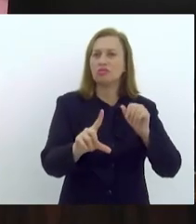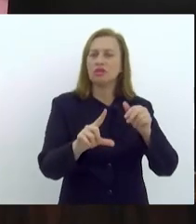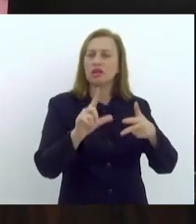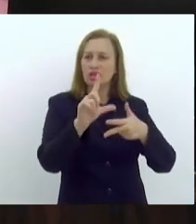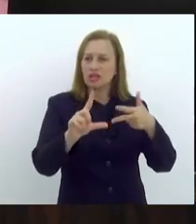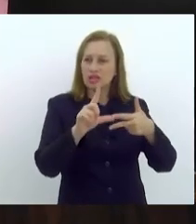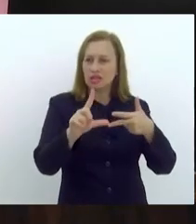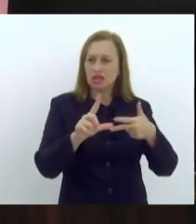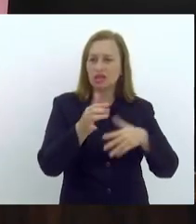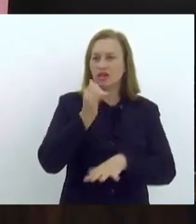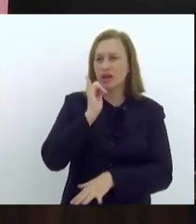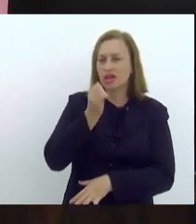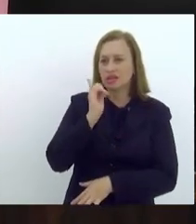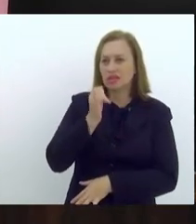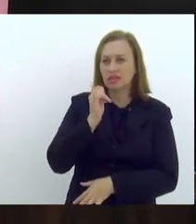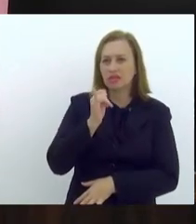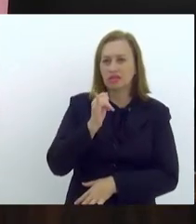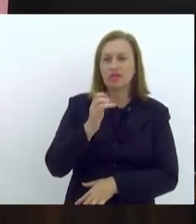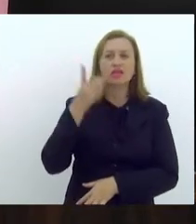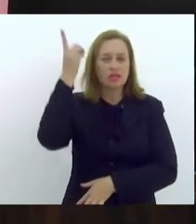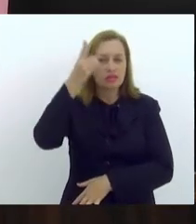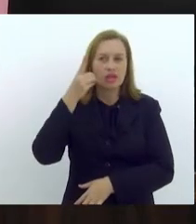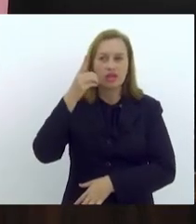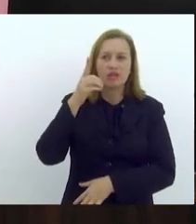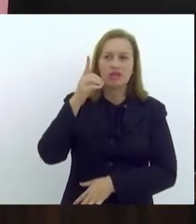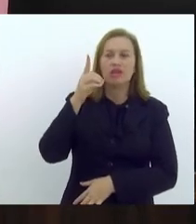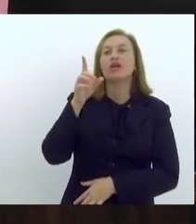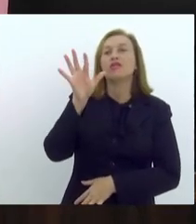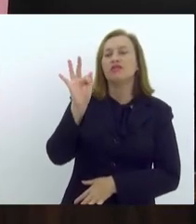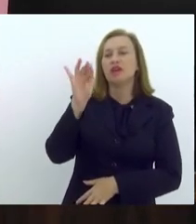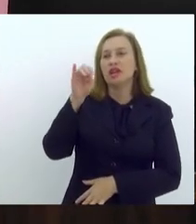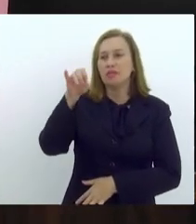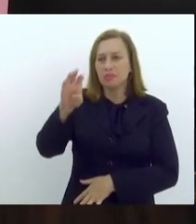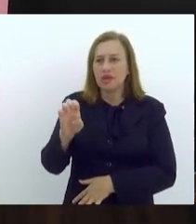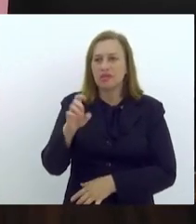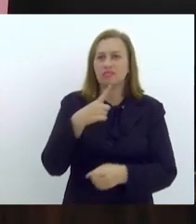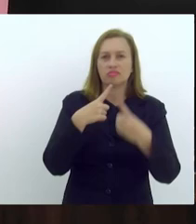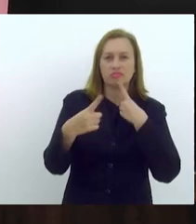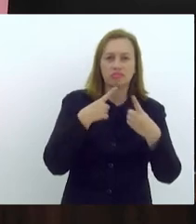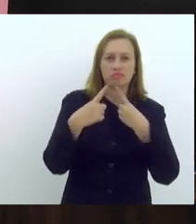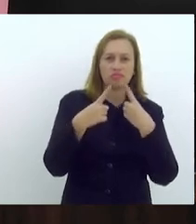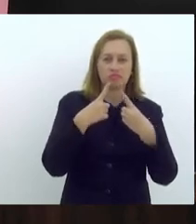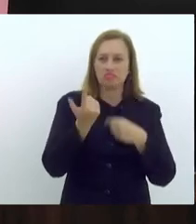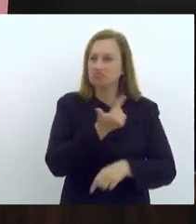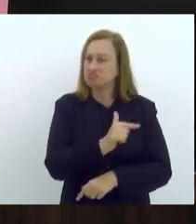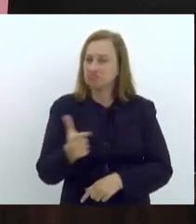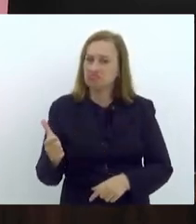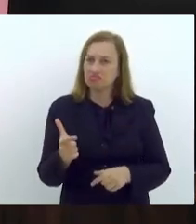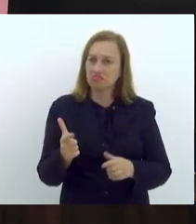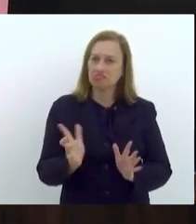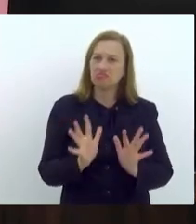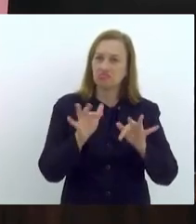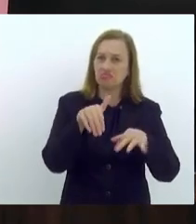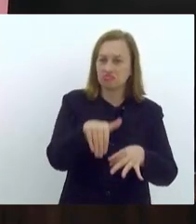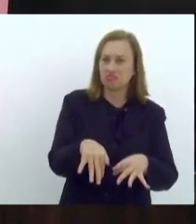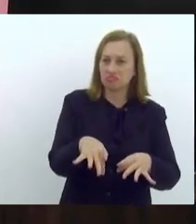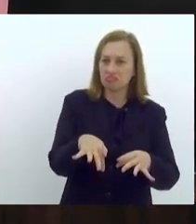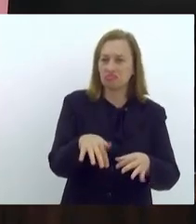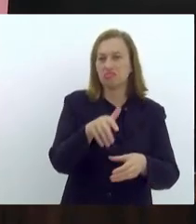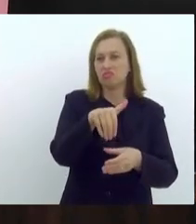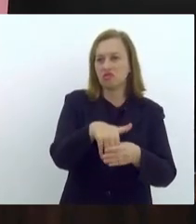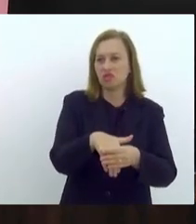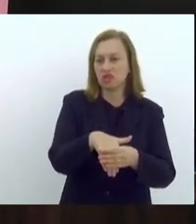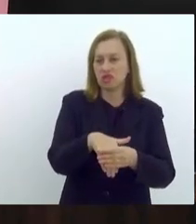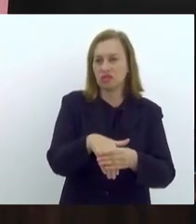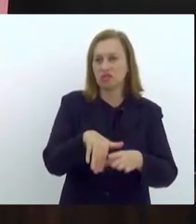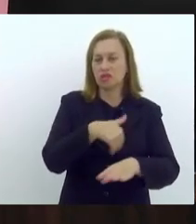relator deputado Felipe Soares. Em discussão. Não havendo quem queira discutir, encerrada a discussão.